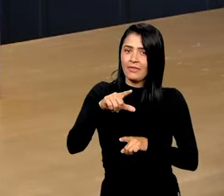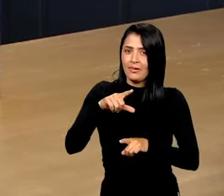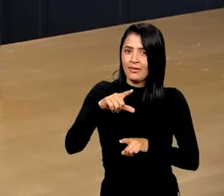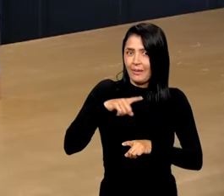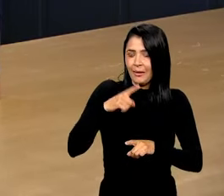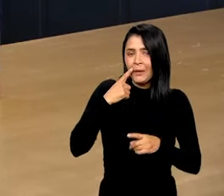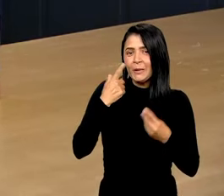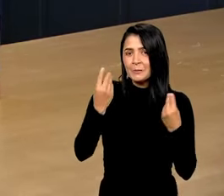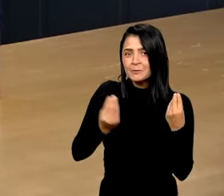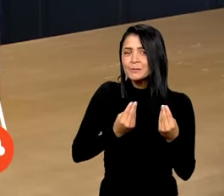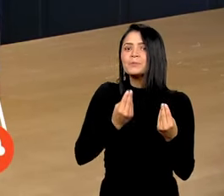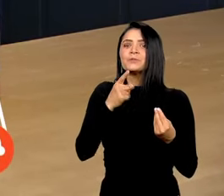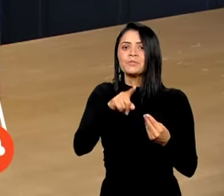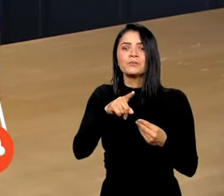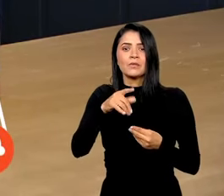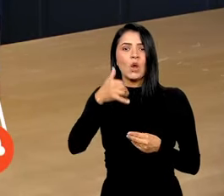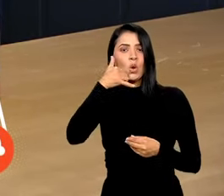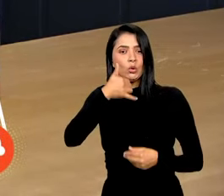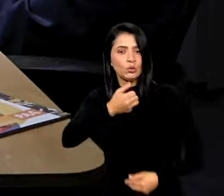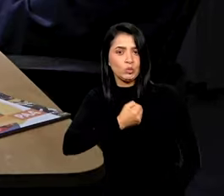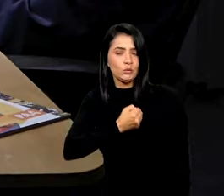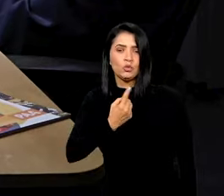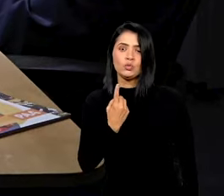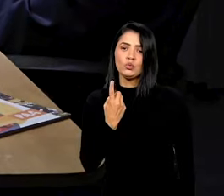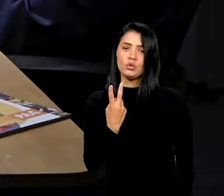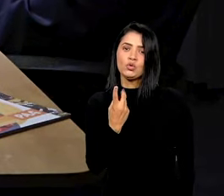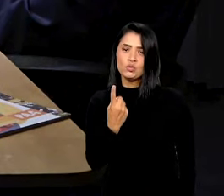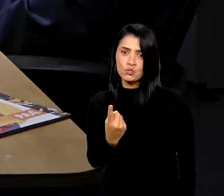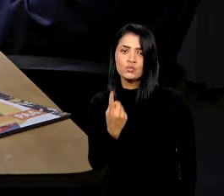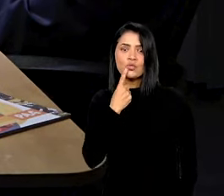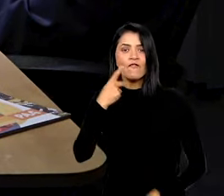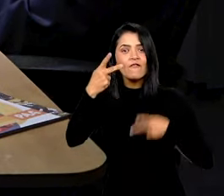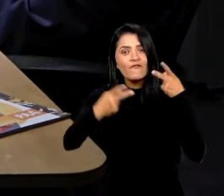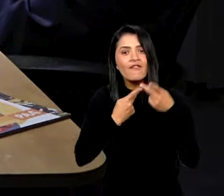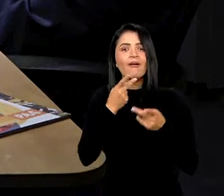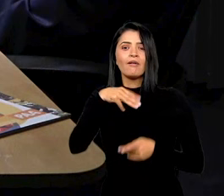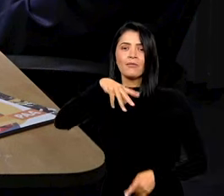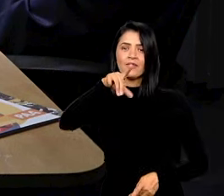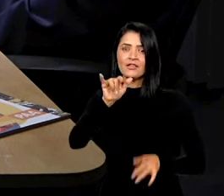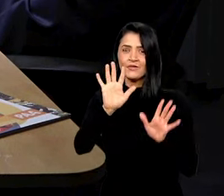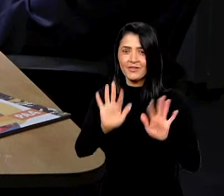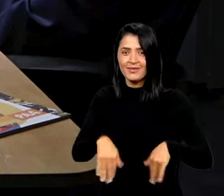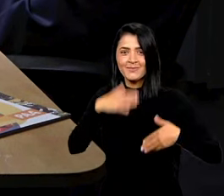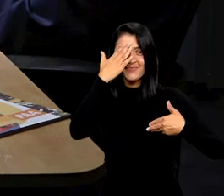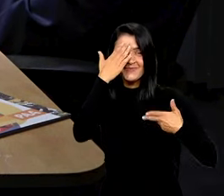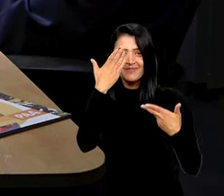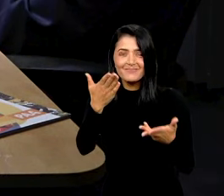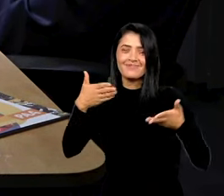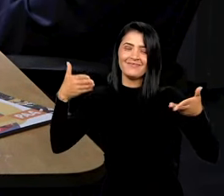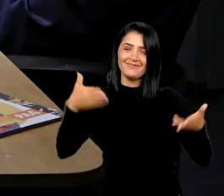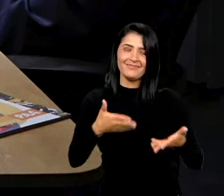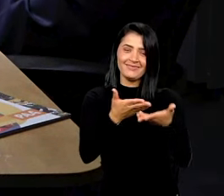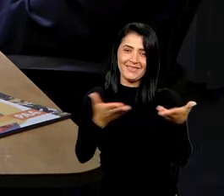Além destes todos, há o Disque Social 121. O Fala MDS fica por aqui. Eu agradeço a